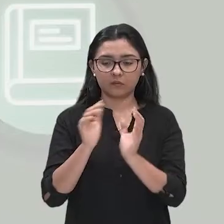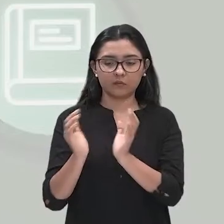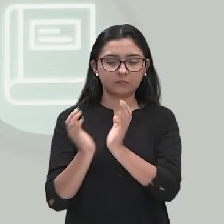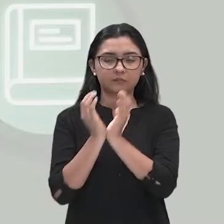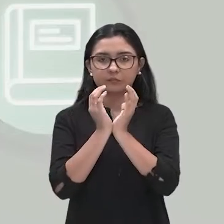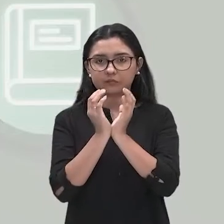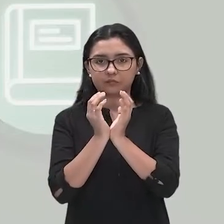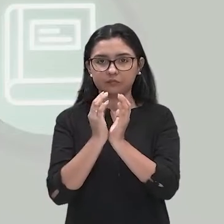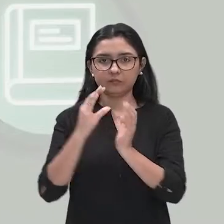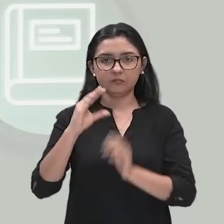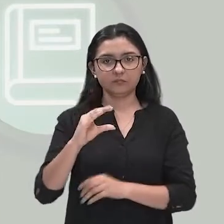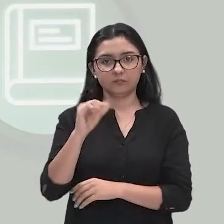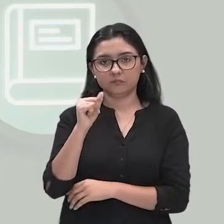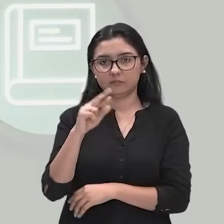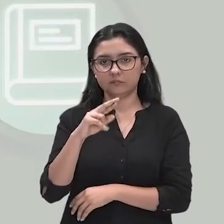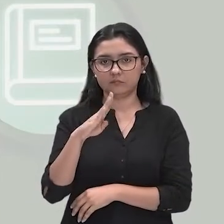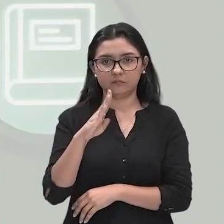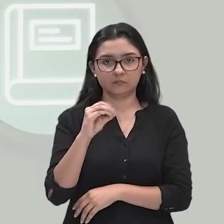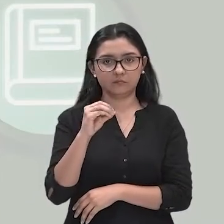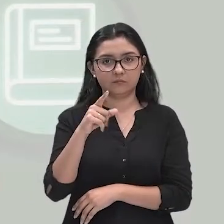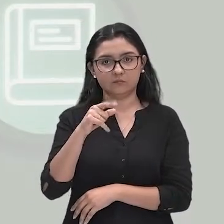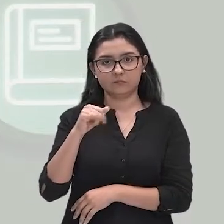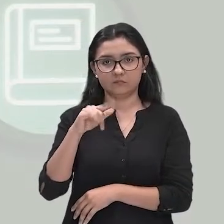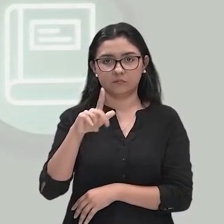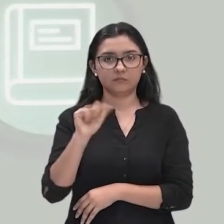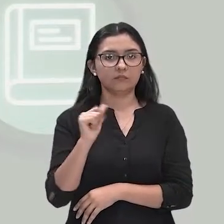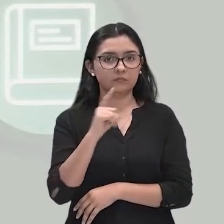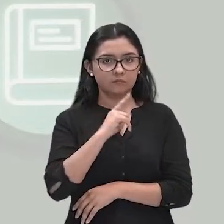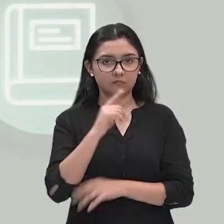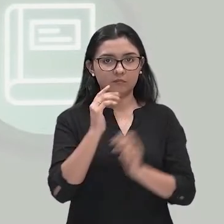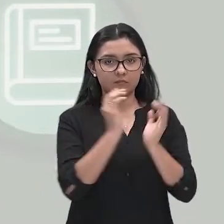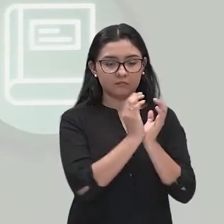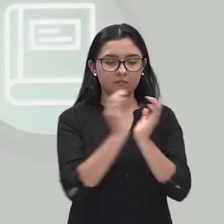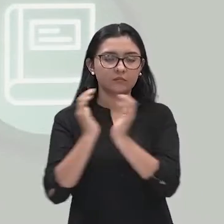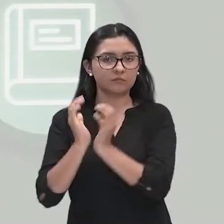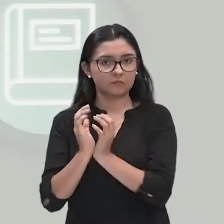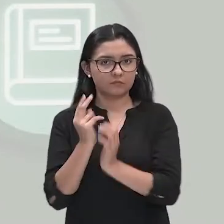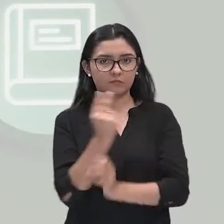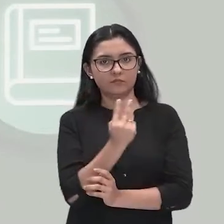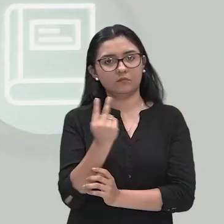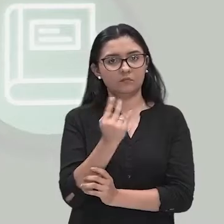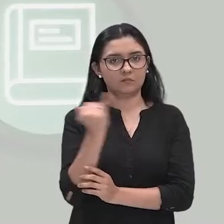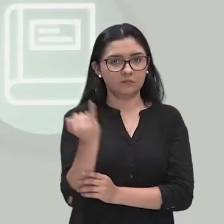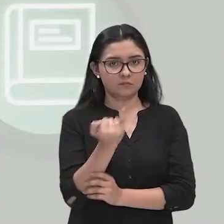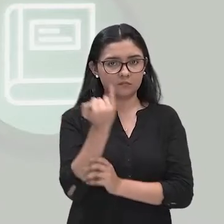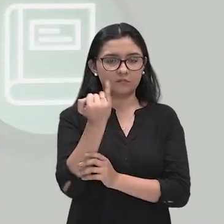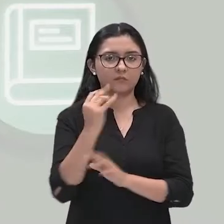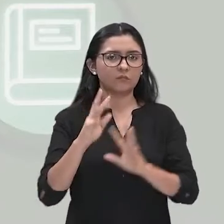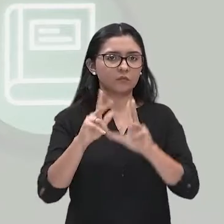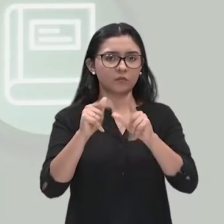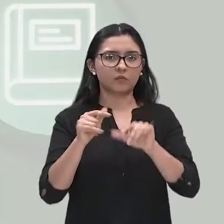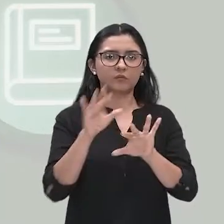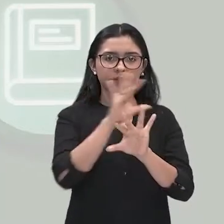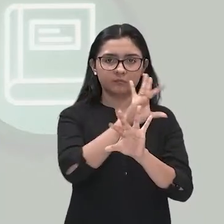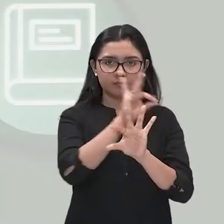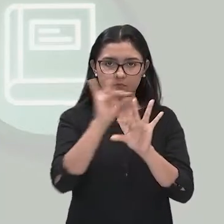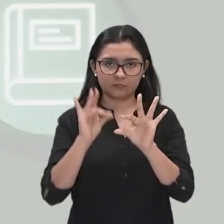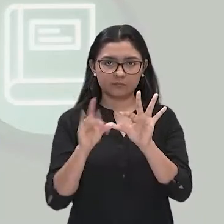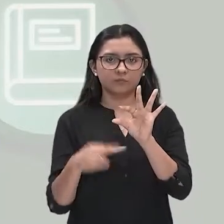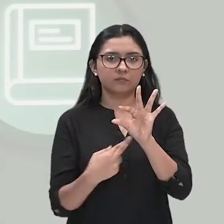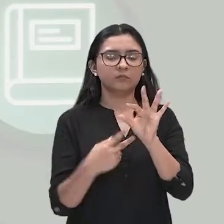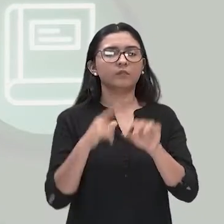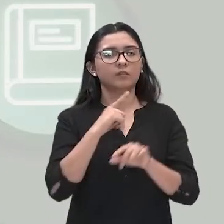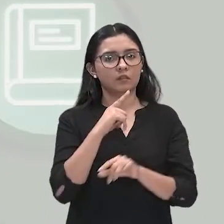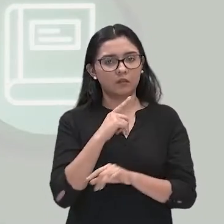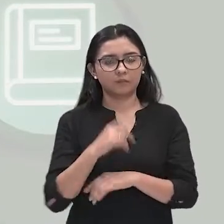grupo carboxila, né? Presente. Então, a gente tem esses dois grupos funcionais, todo aminoácido possui esses dois grupos